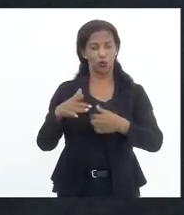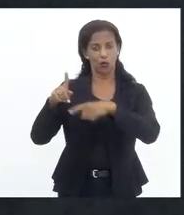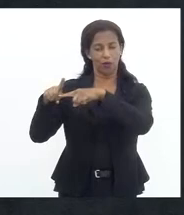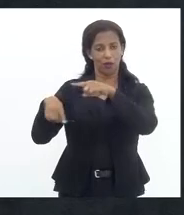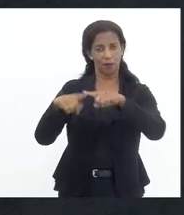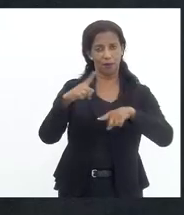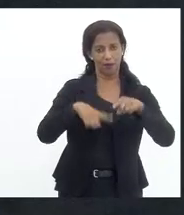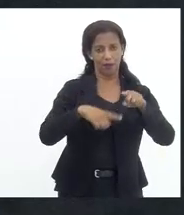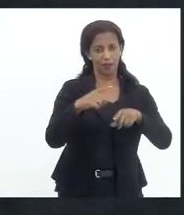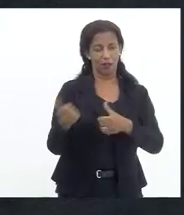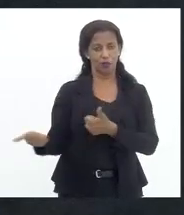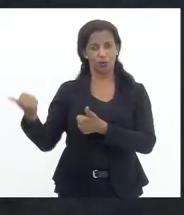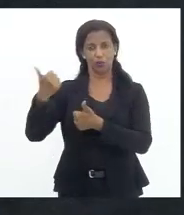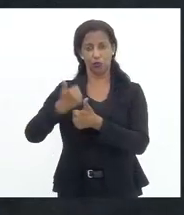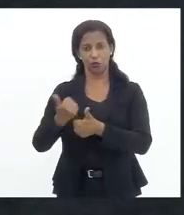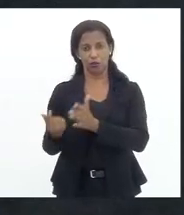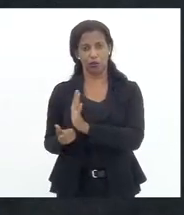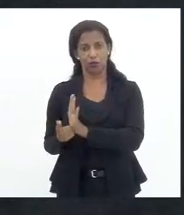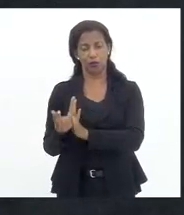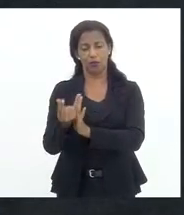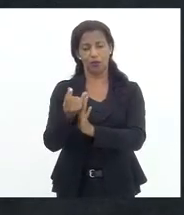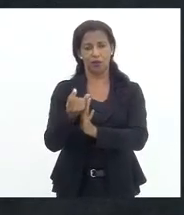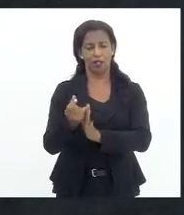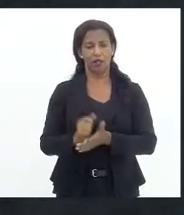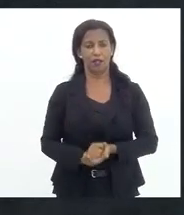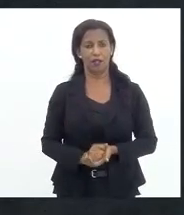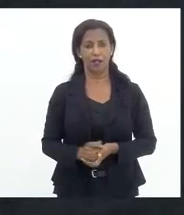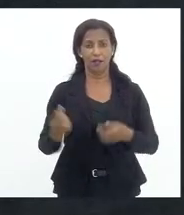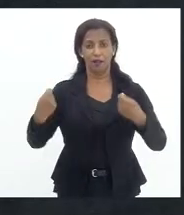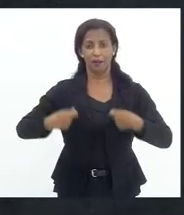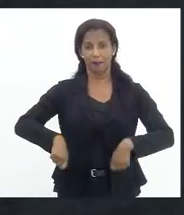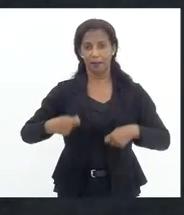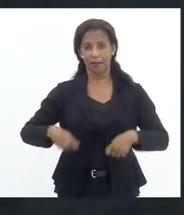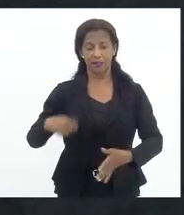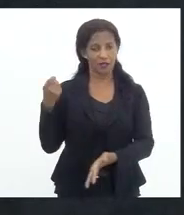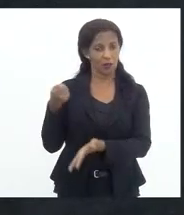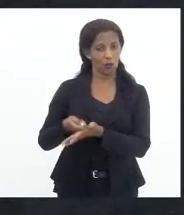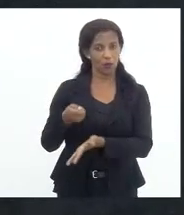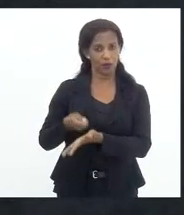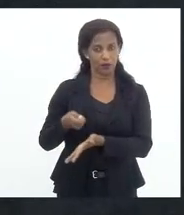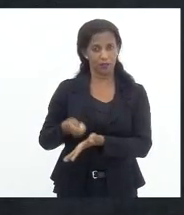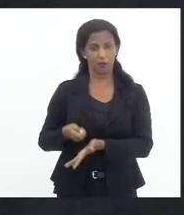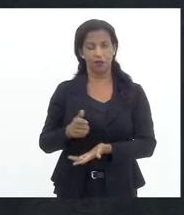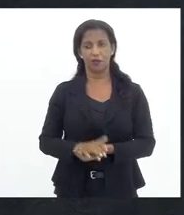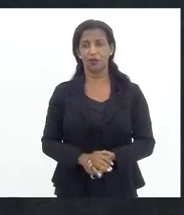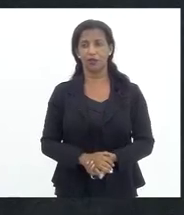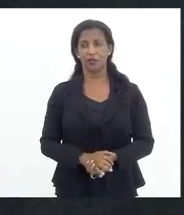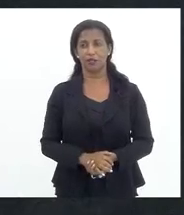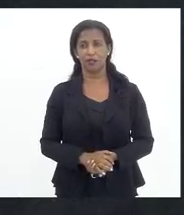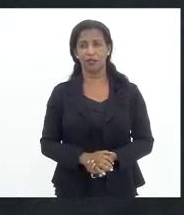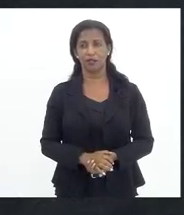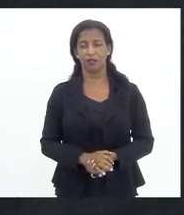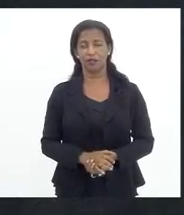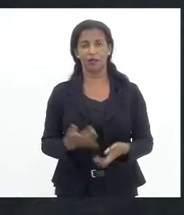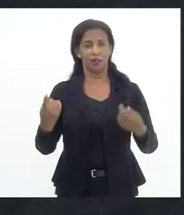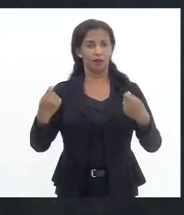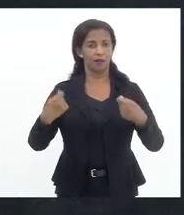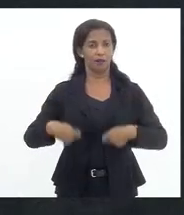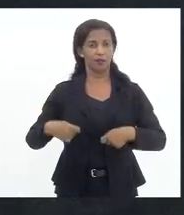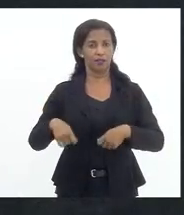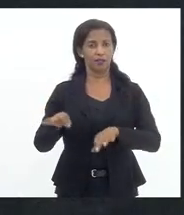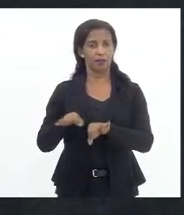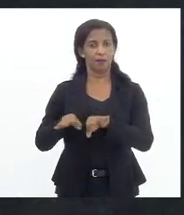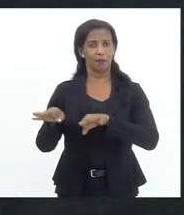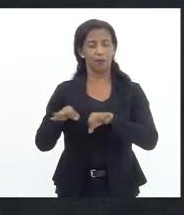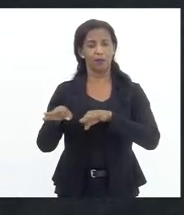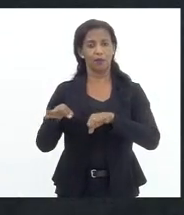da substituição tributária necessária e obrigatoriamente, teria que ser por projeto